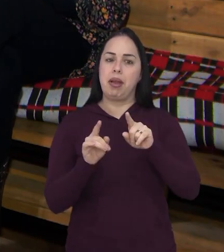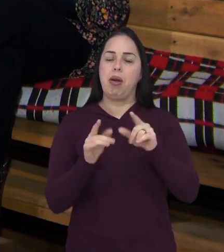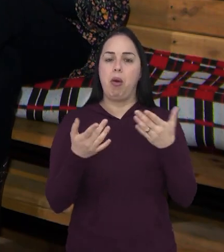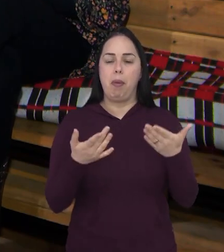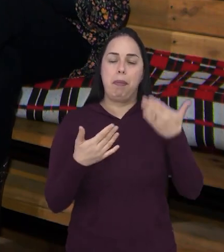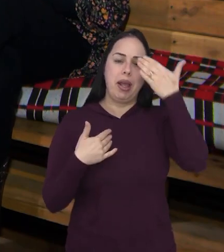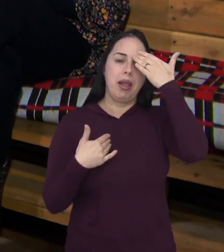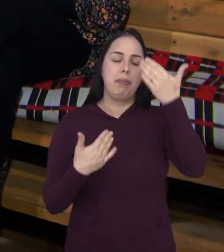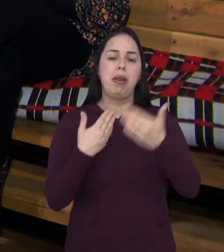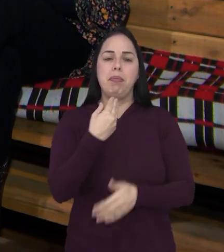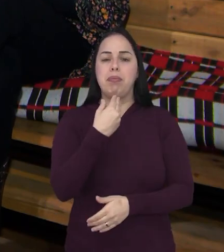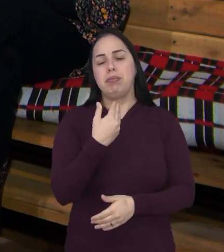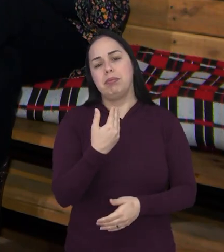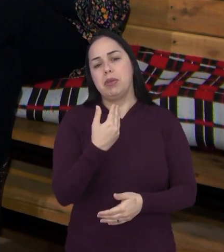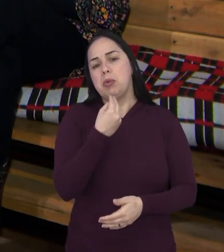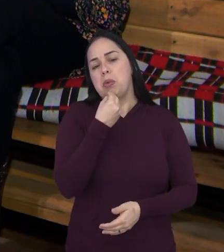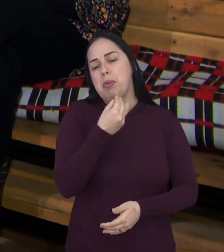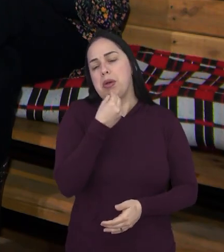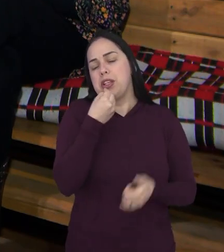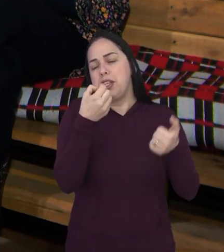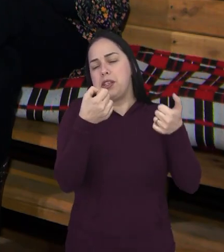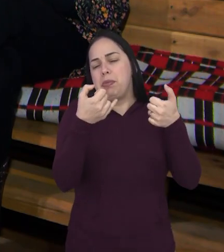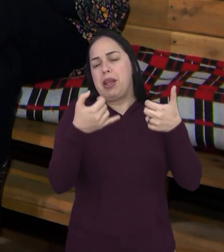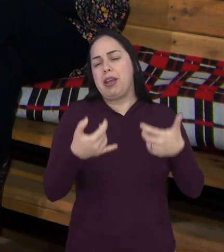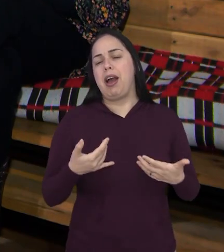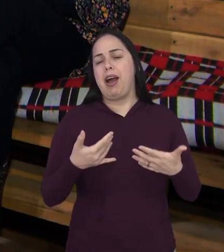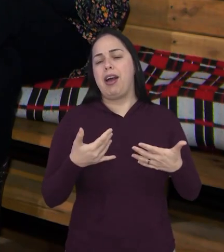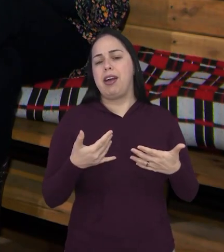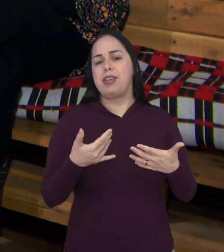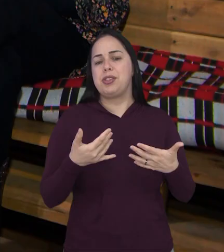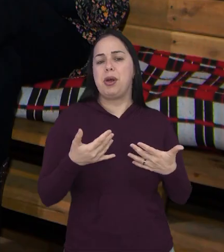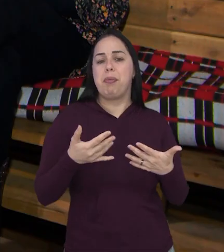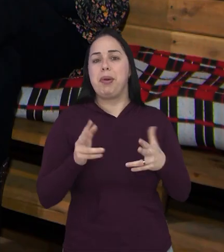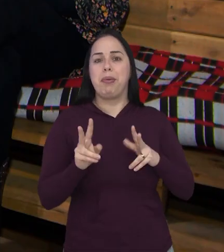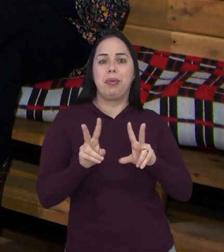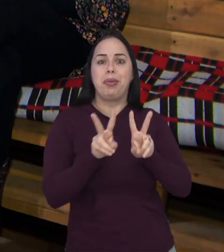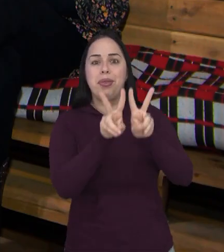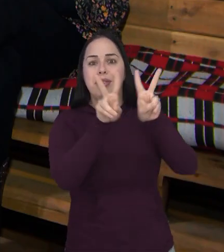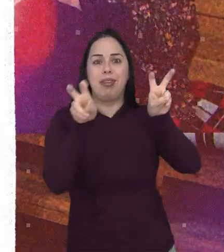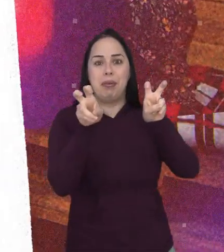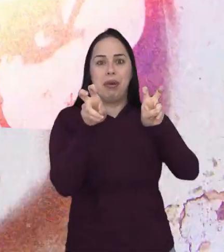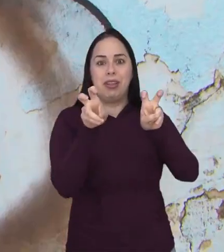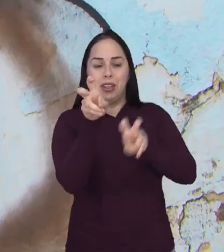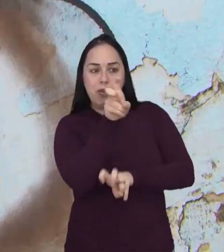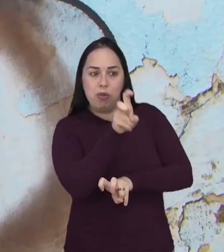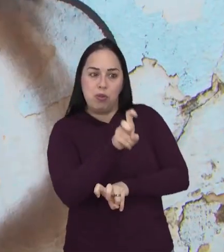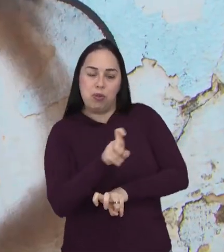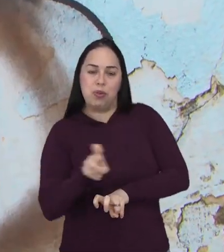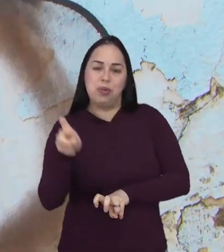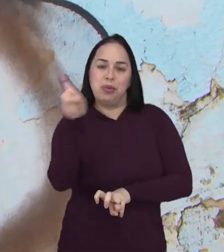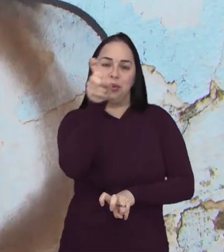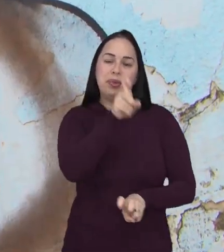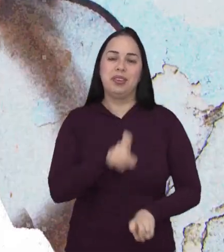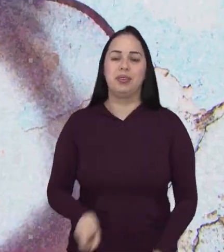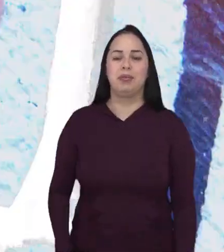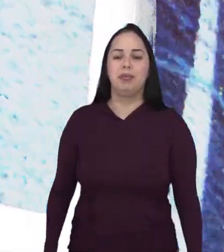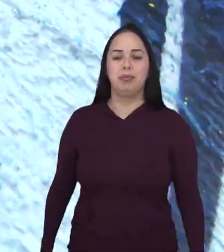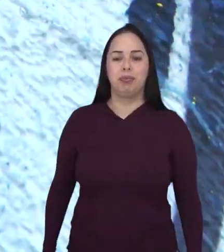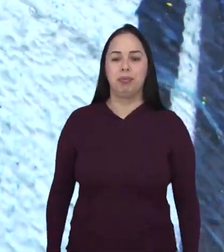convite, a oportunidade de poder falar um pouco mais, assim, sobre a nossa arte.